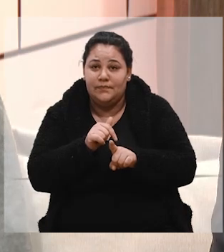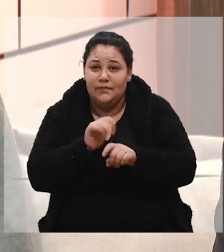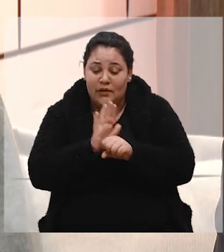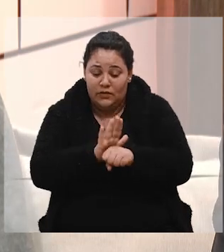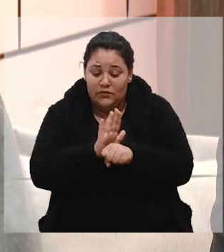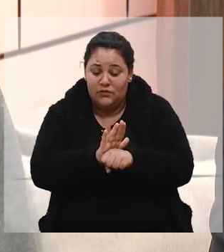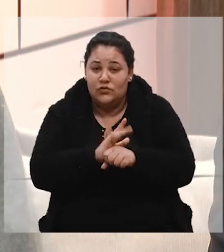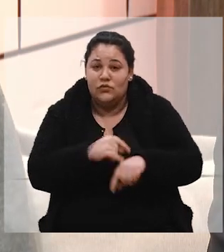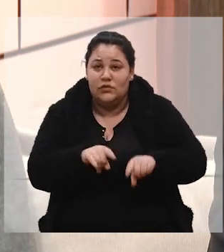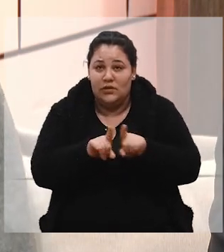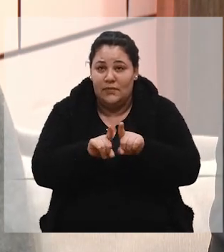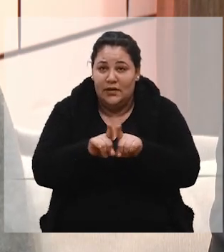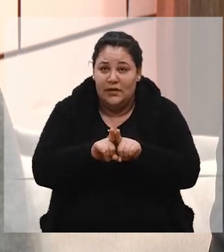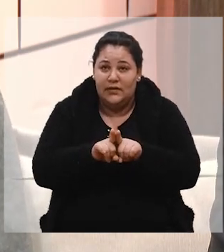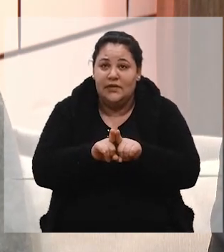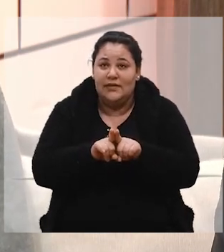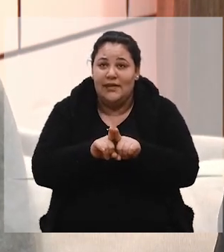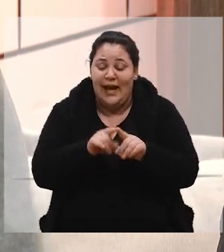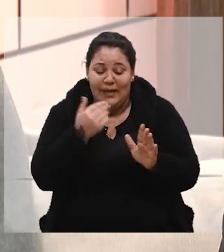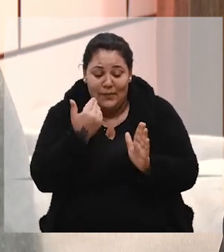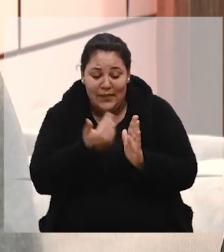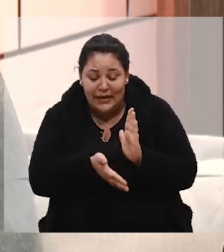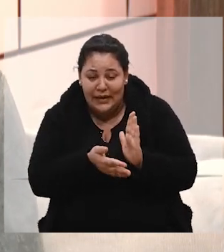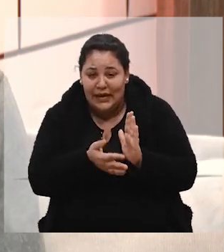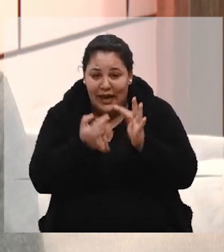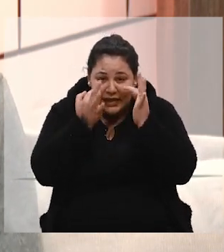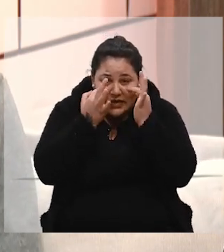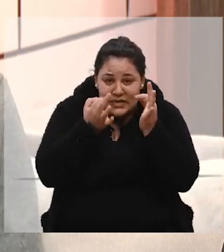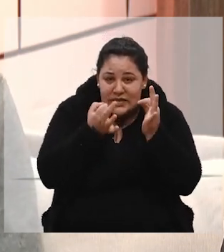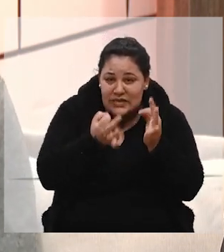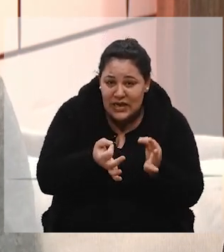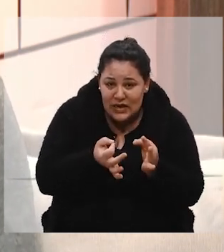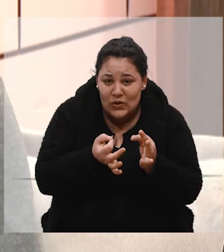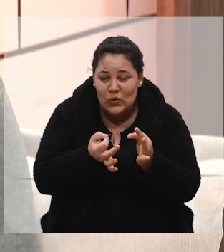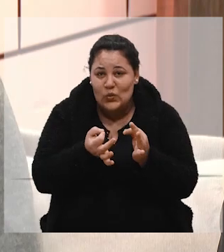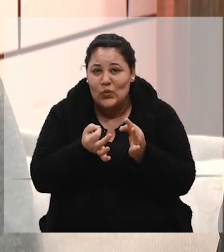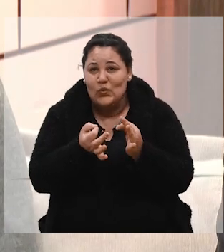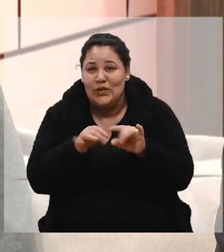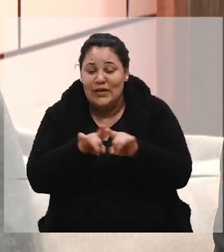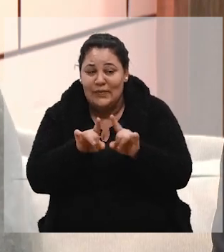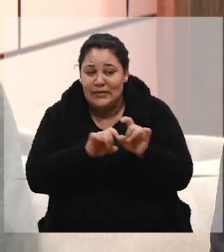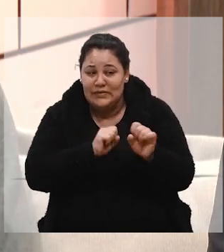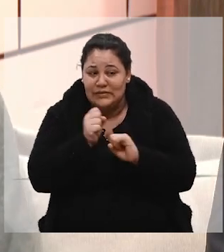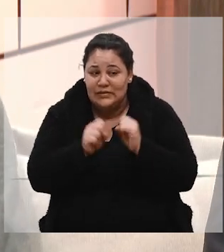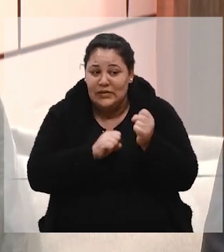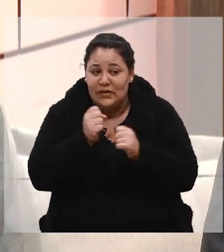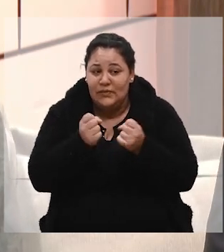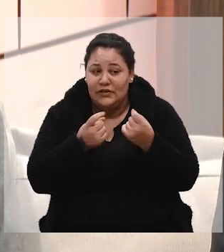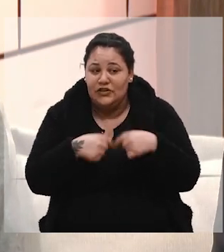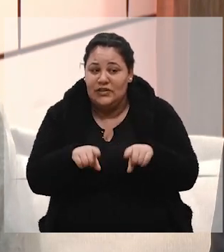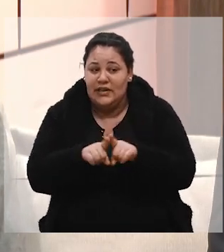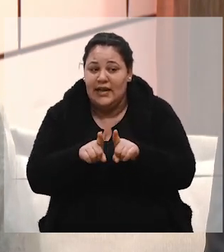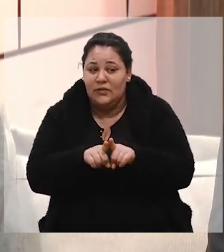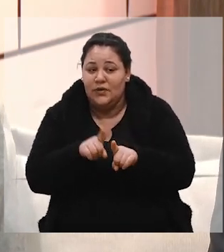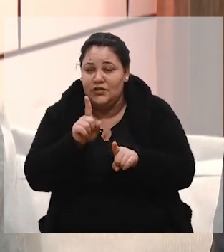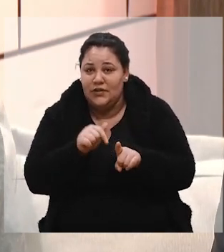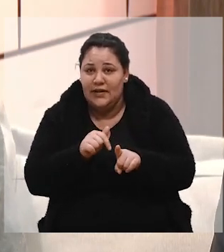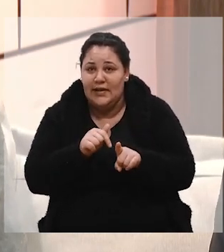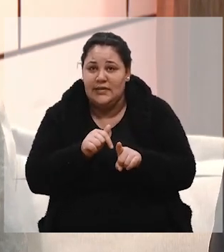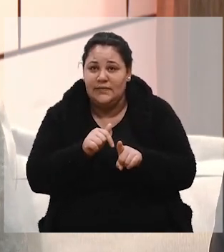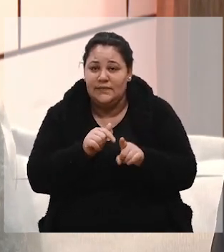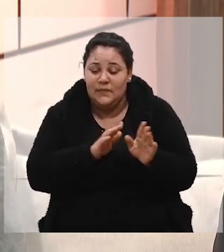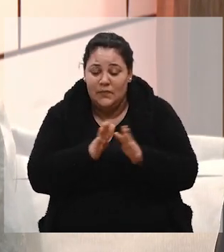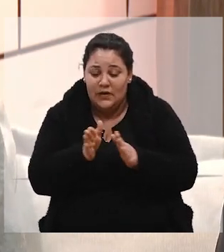organizarem e não se desregularem. A crise ela pode vir quando a criança com autismo, adolescente ou adulto,